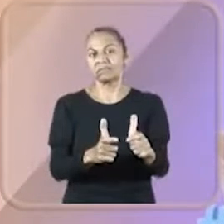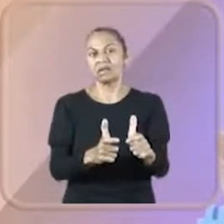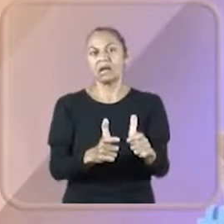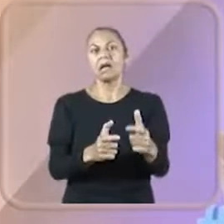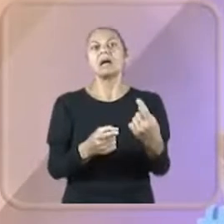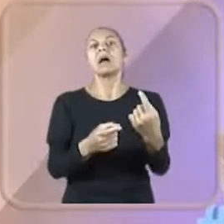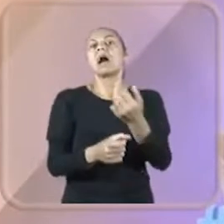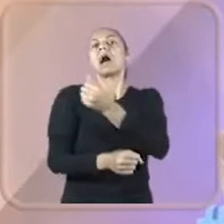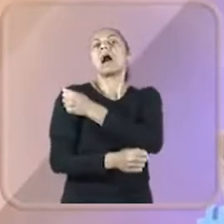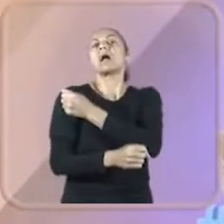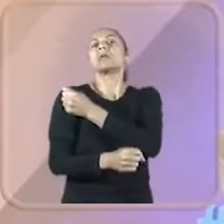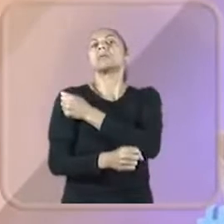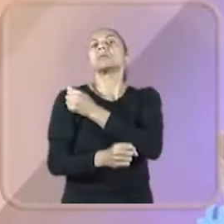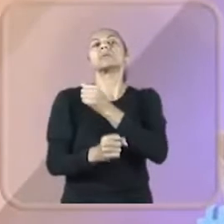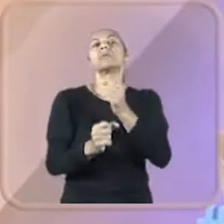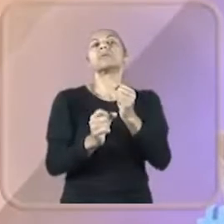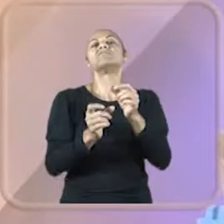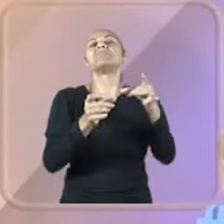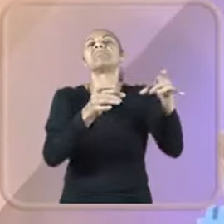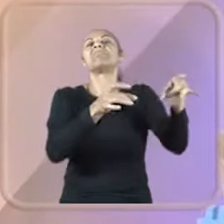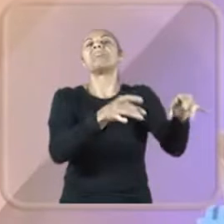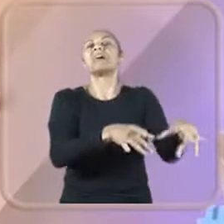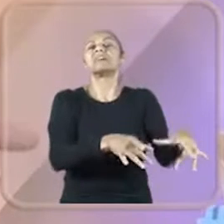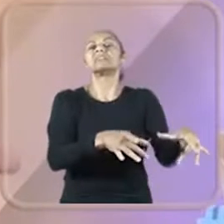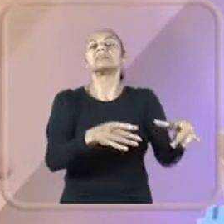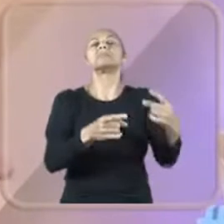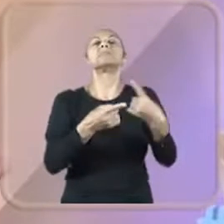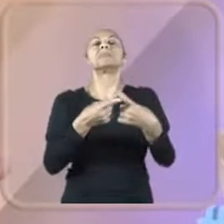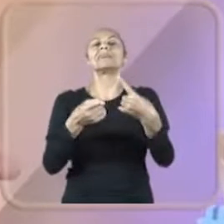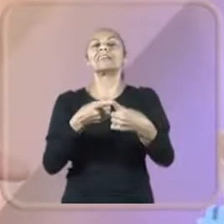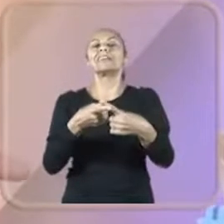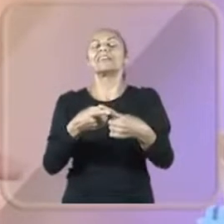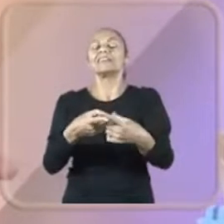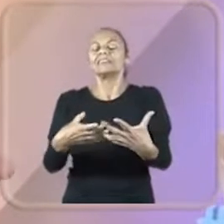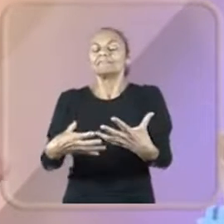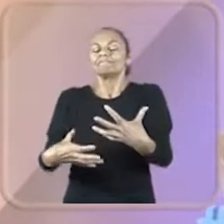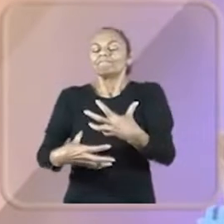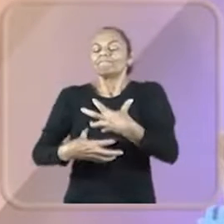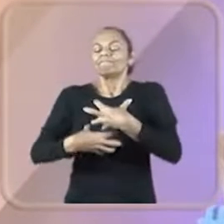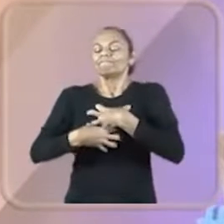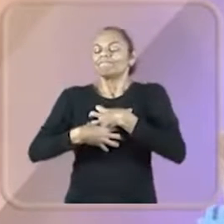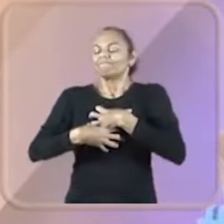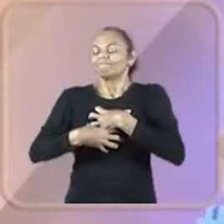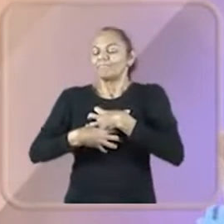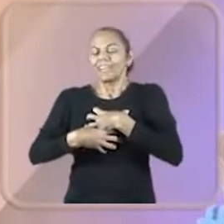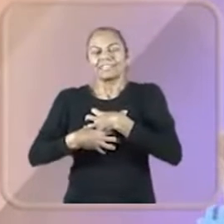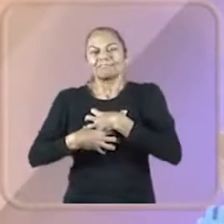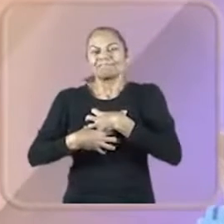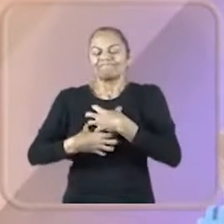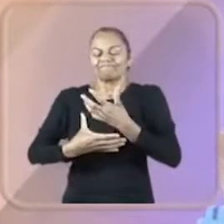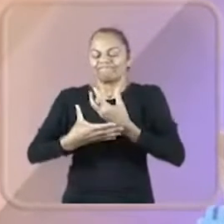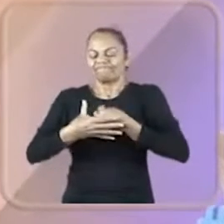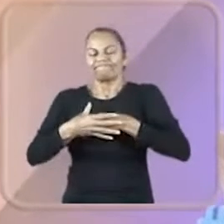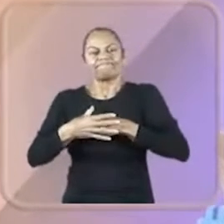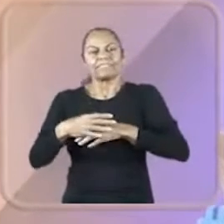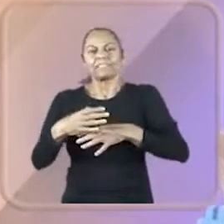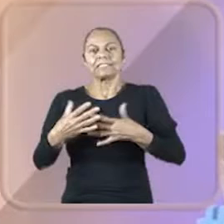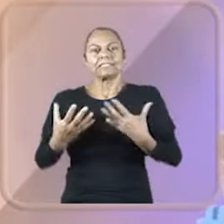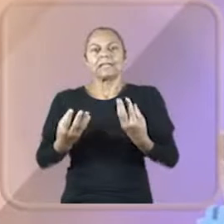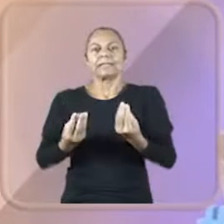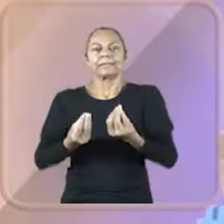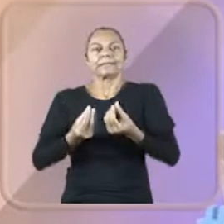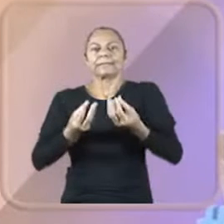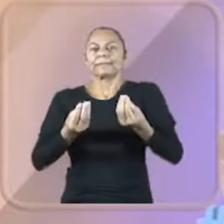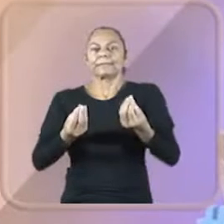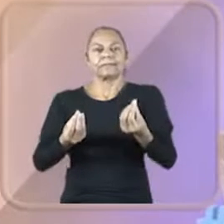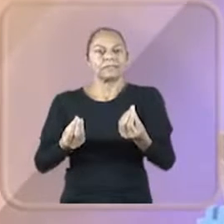são evadidos porque não conseguiram administrar seus sentimentos, né? E isso é importante, que a gente